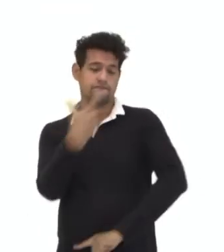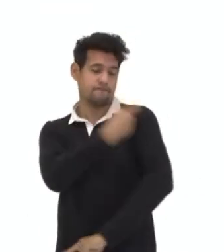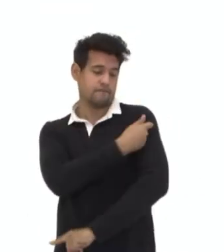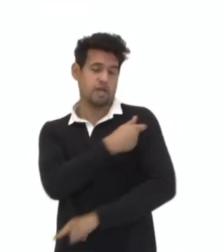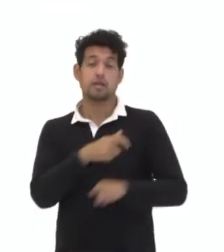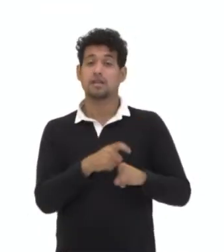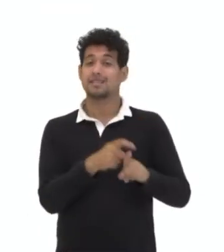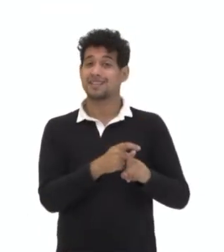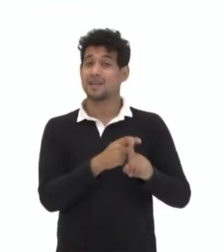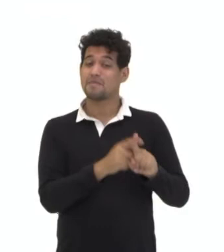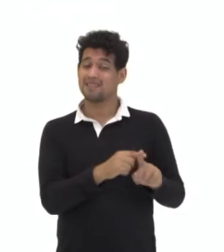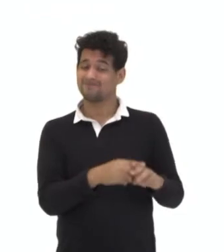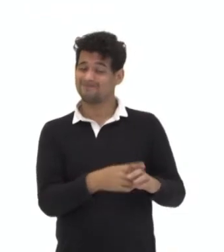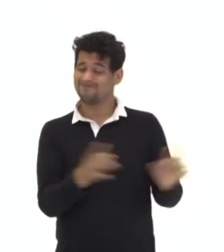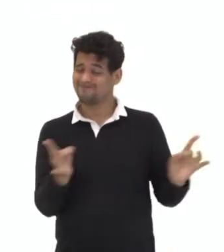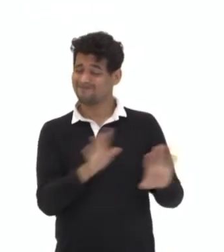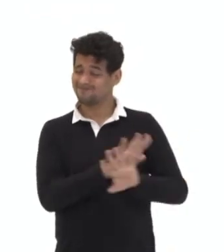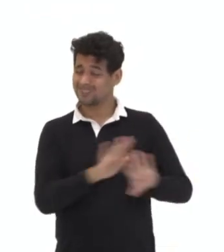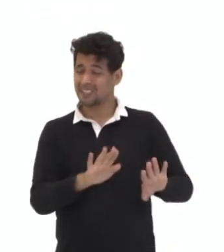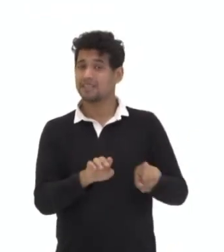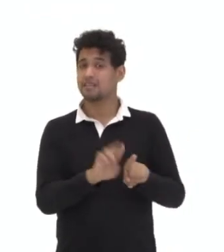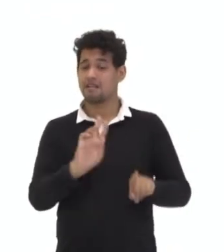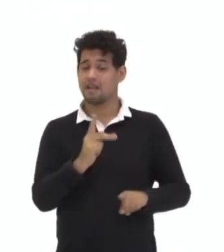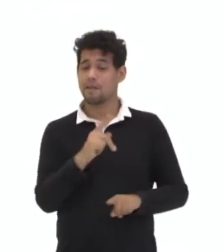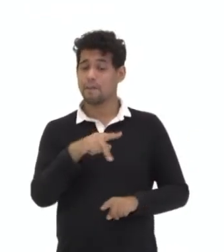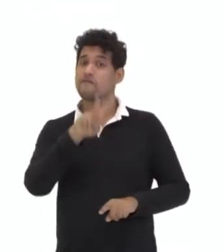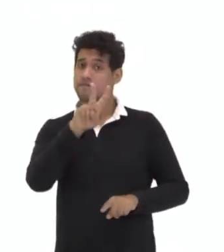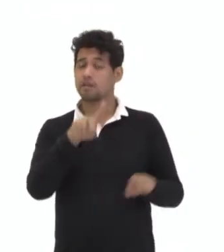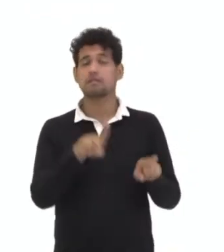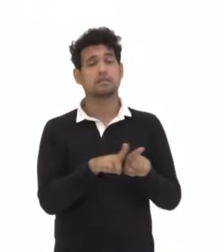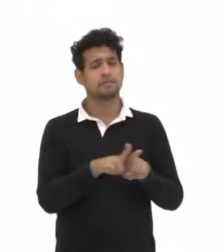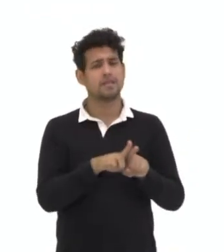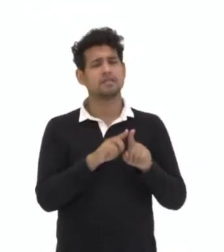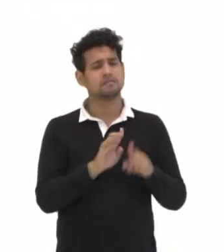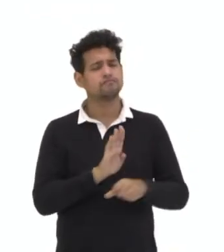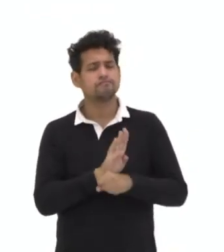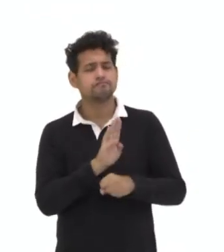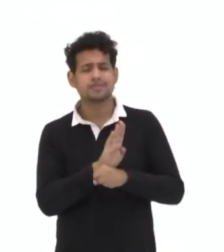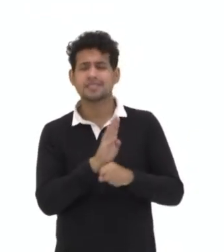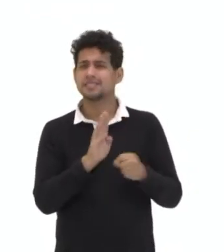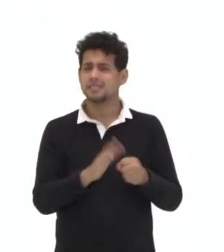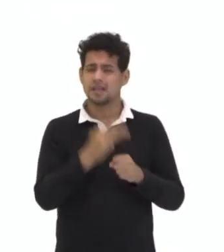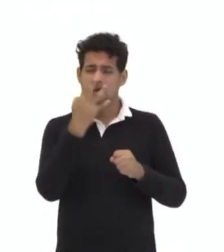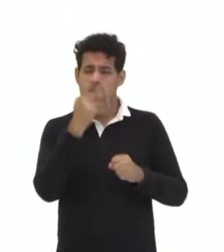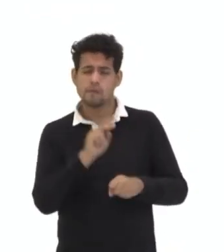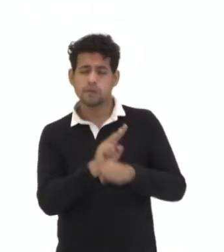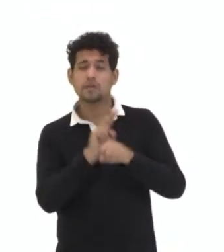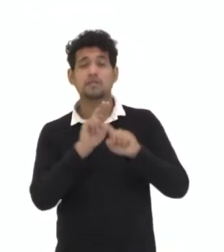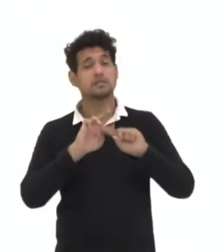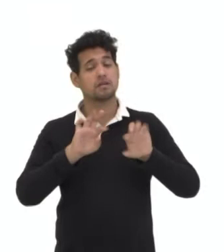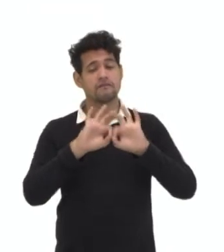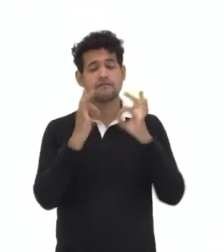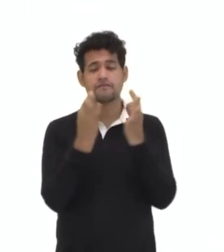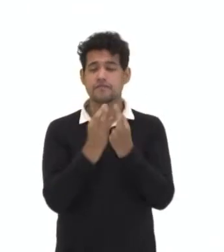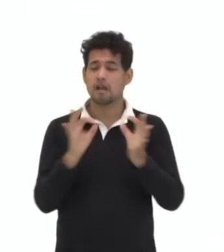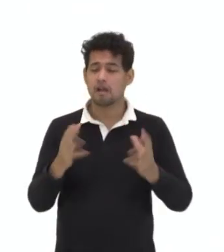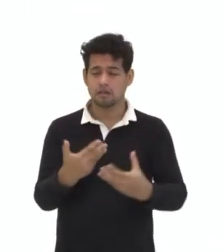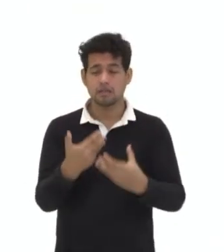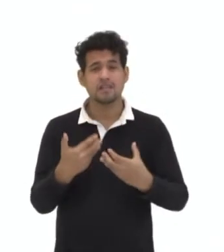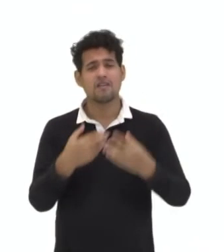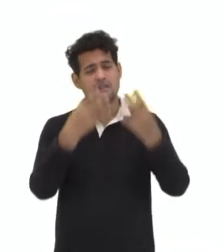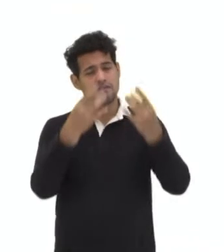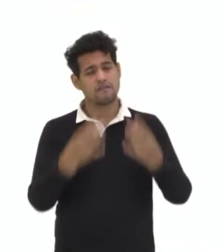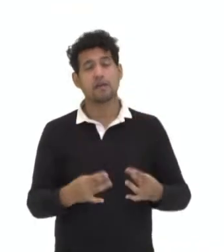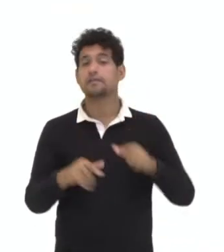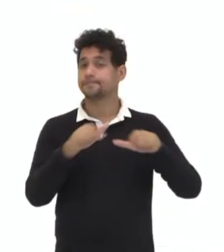contra o HPV, atendimento odontopediátrico, acolhimento familiar. Então, 4 outros serviços, a